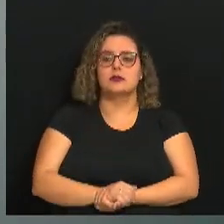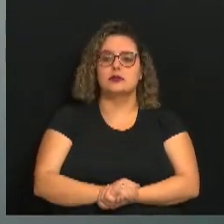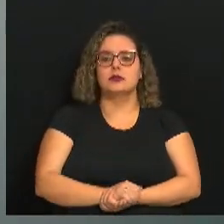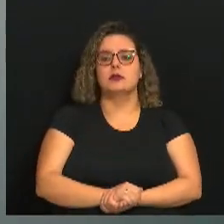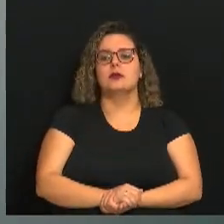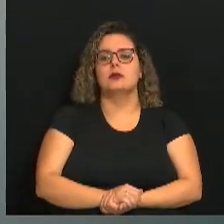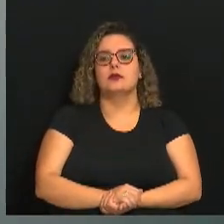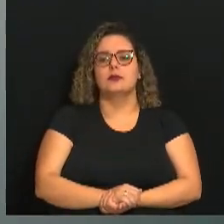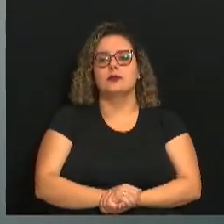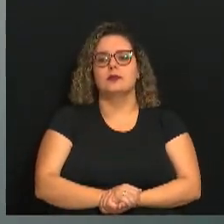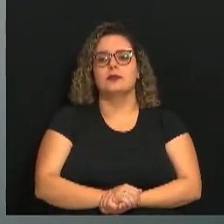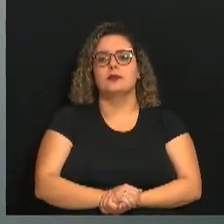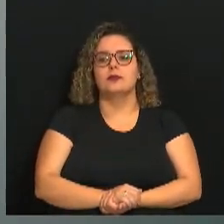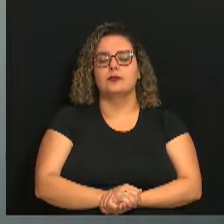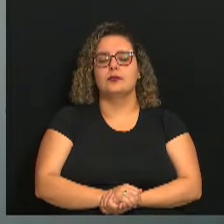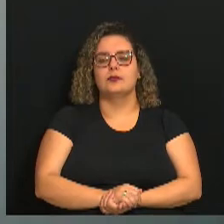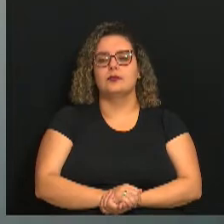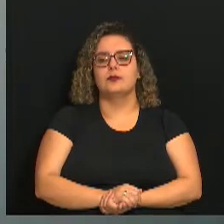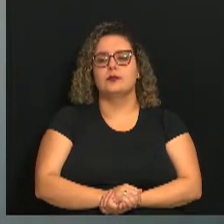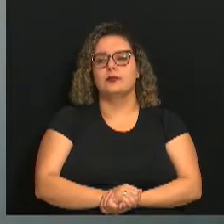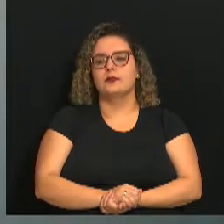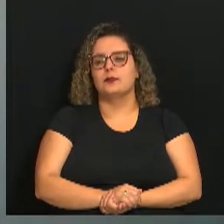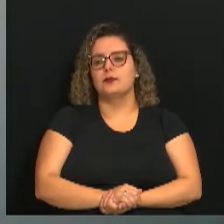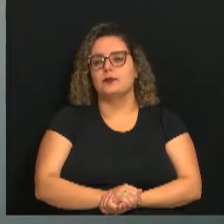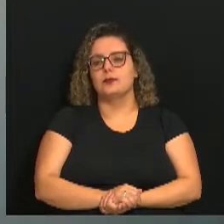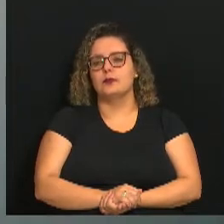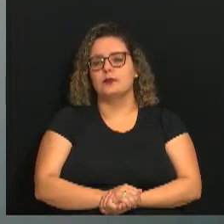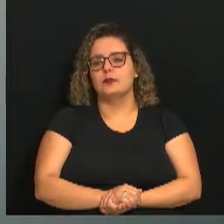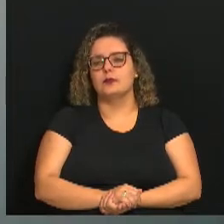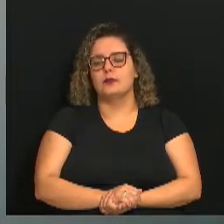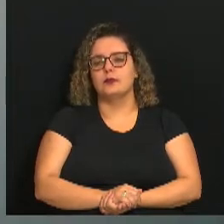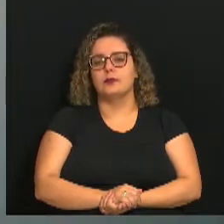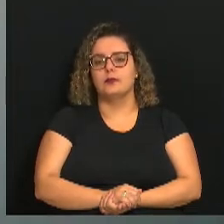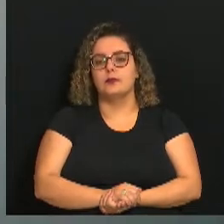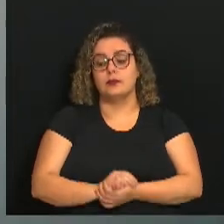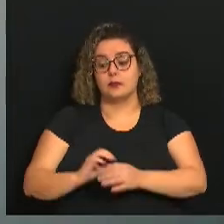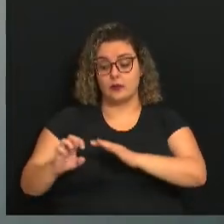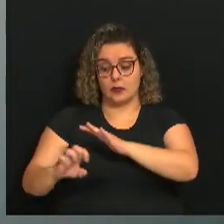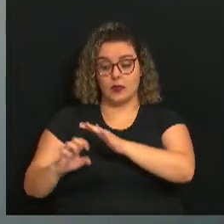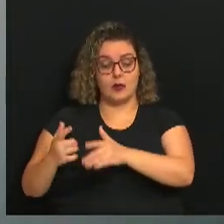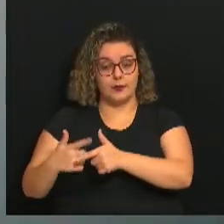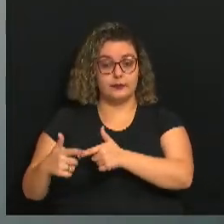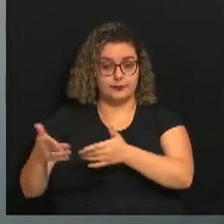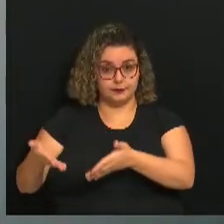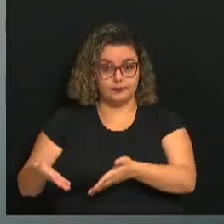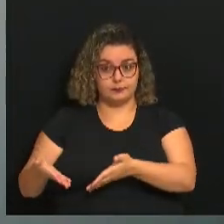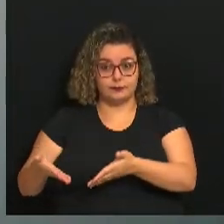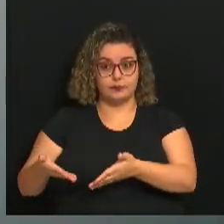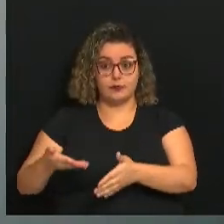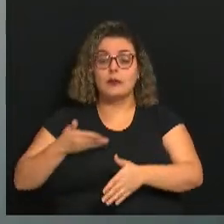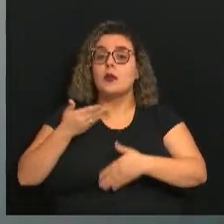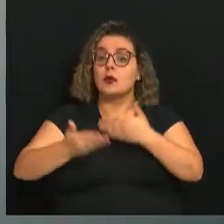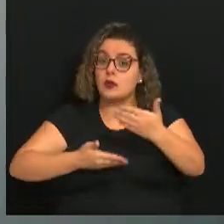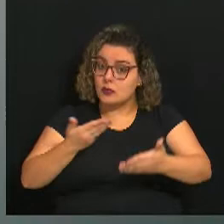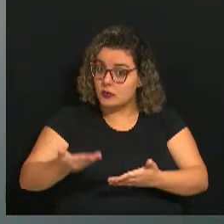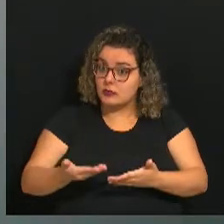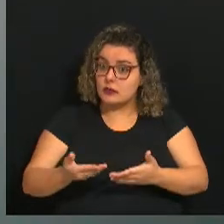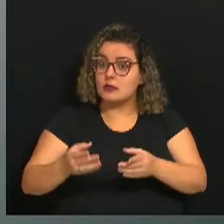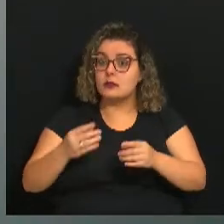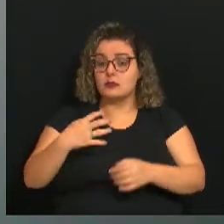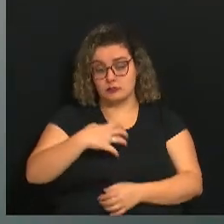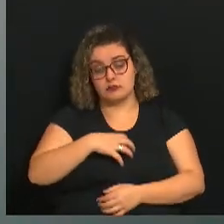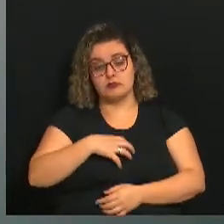afora a gente ter sido surpreendido, por exemplo, nessa questão da empresa aí, de maneira geral, o serviço ele é prestado de uma